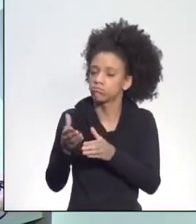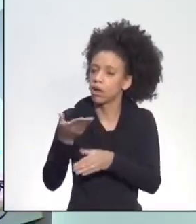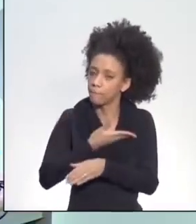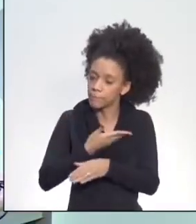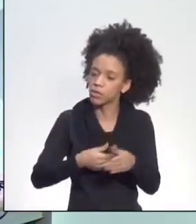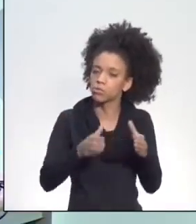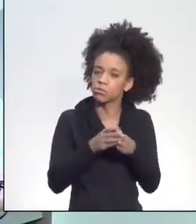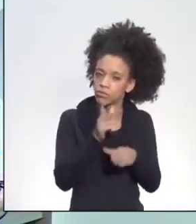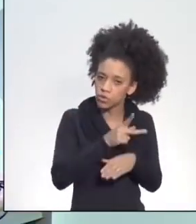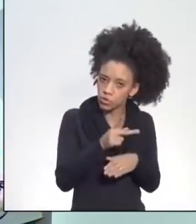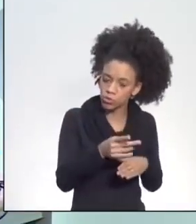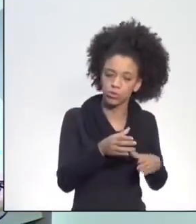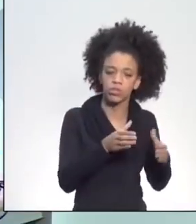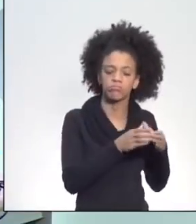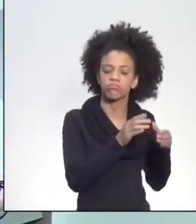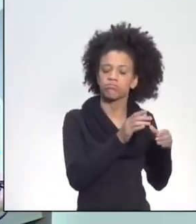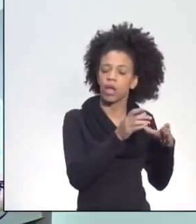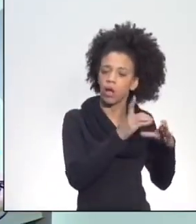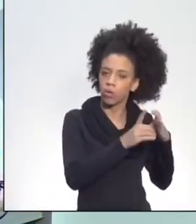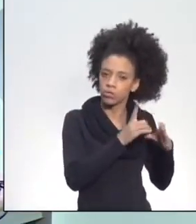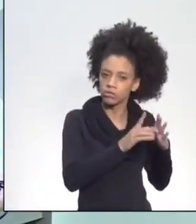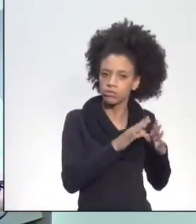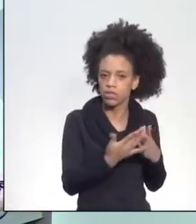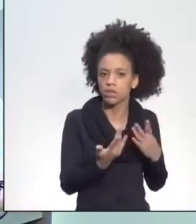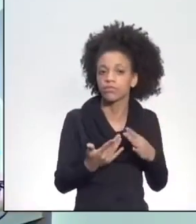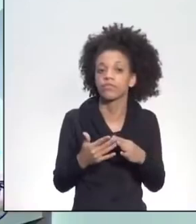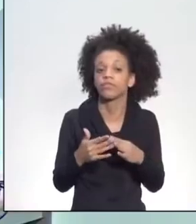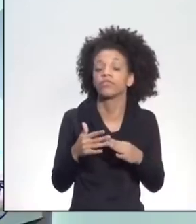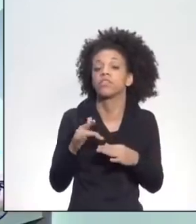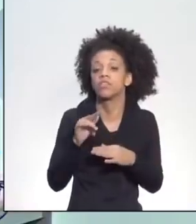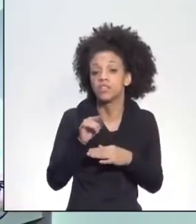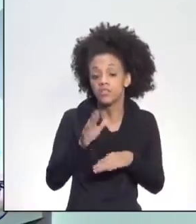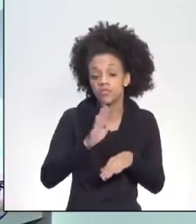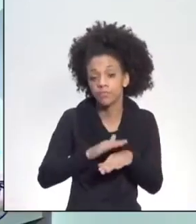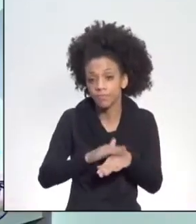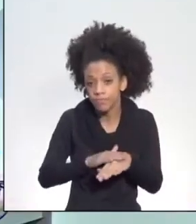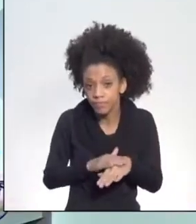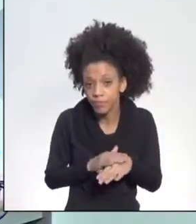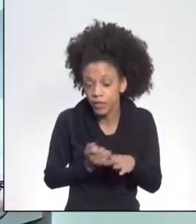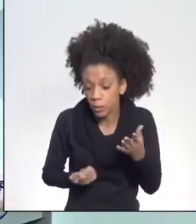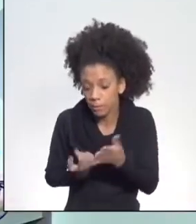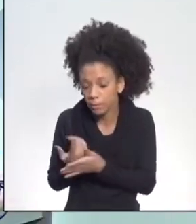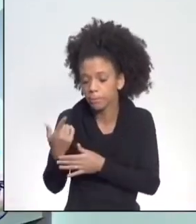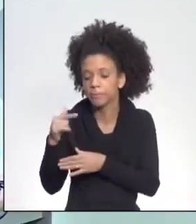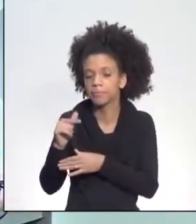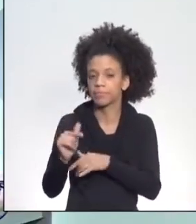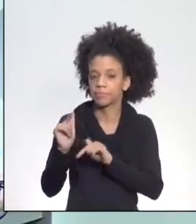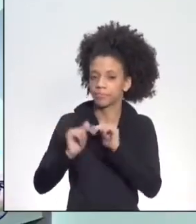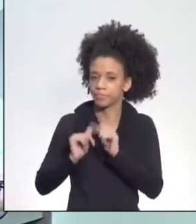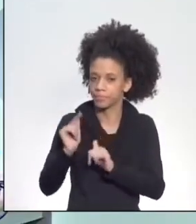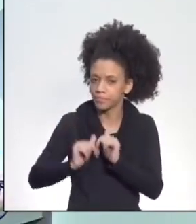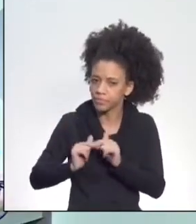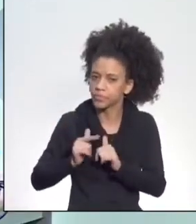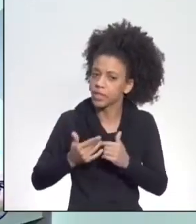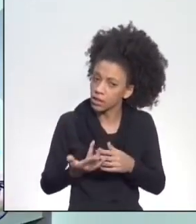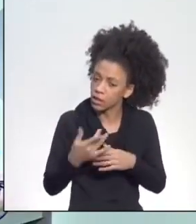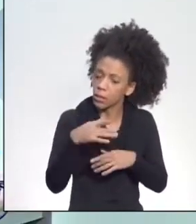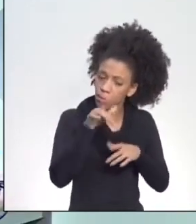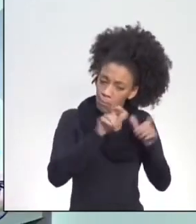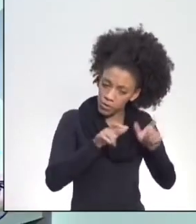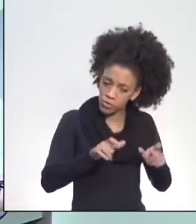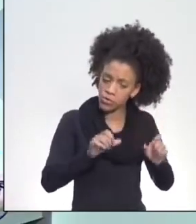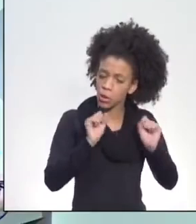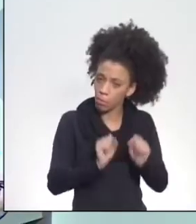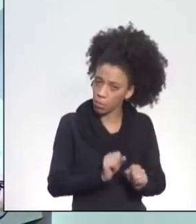direção da escola. Vocês, então, irão alocar materiais, tá? E pessoas que podem estar ajudando vocês aí na execução